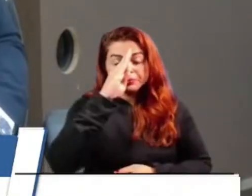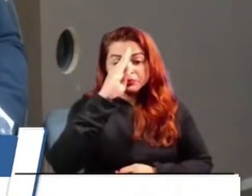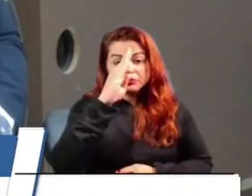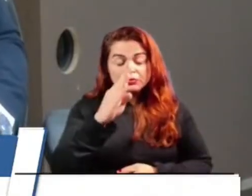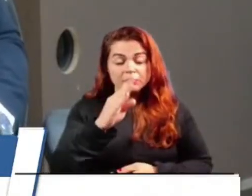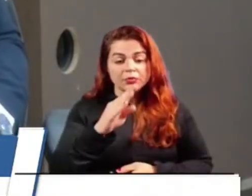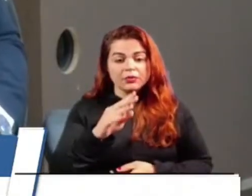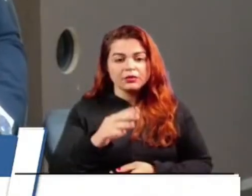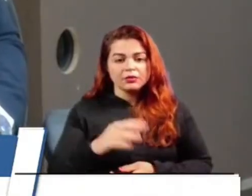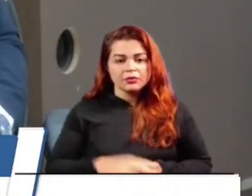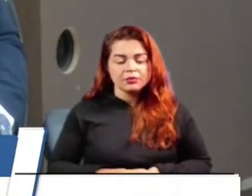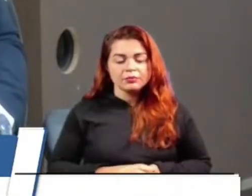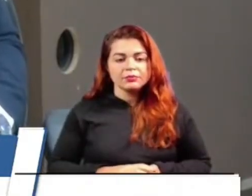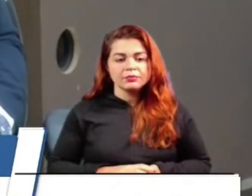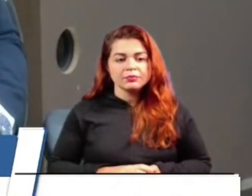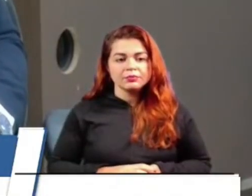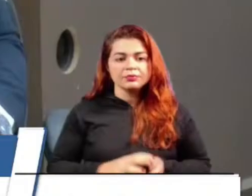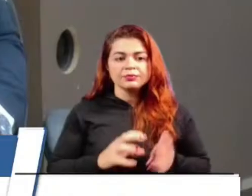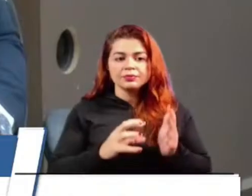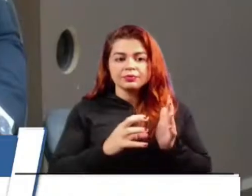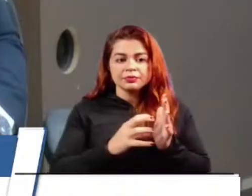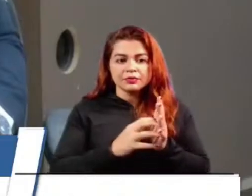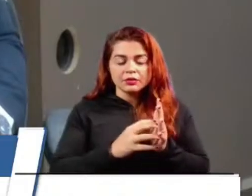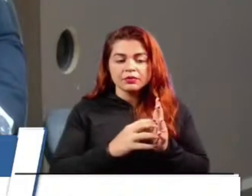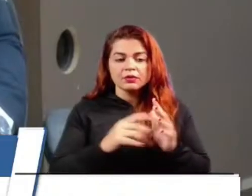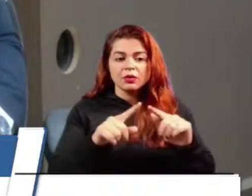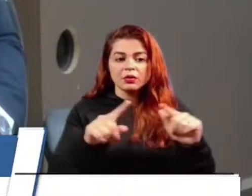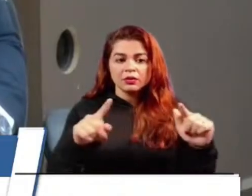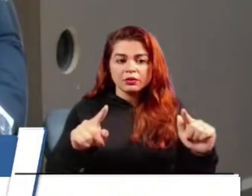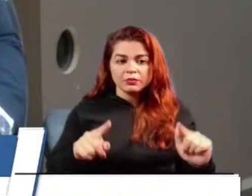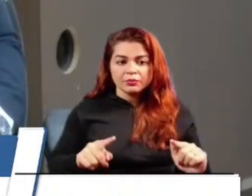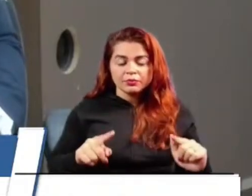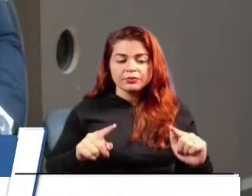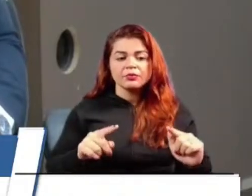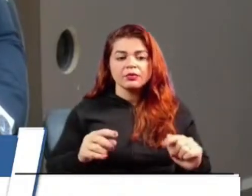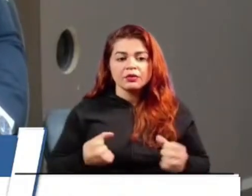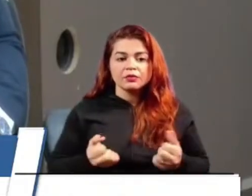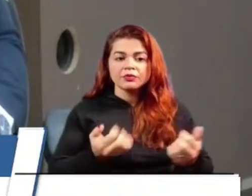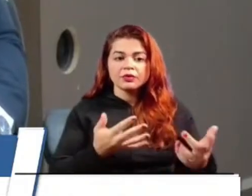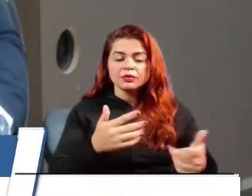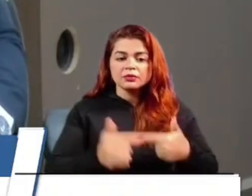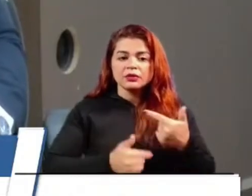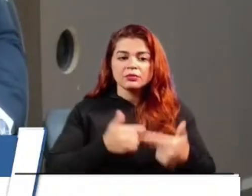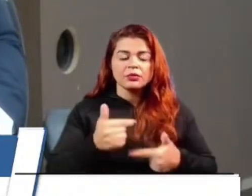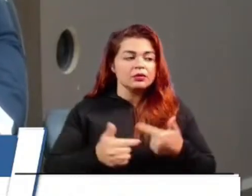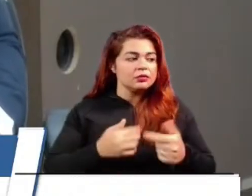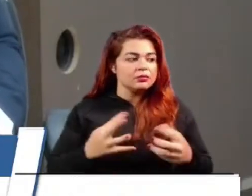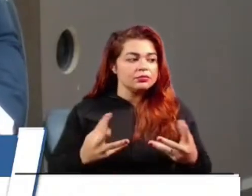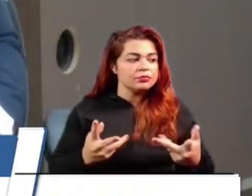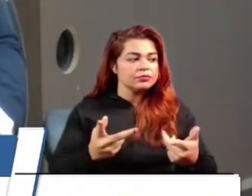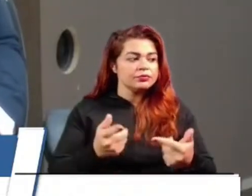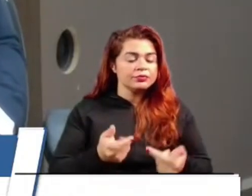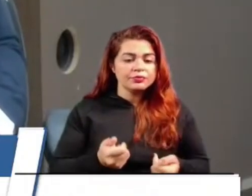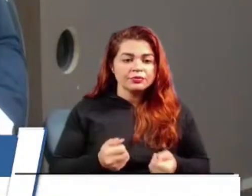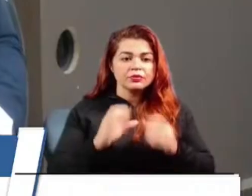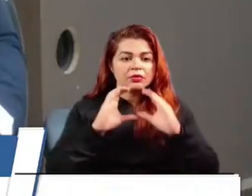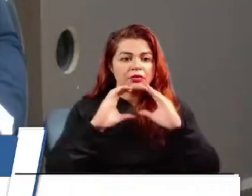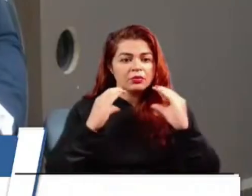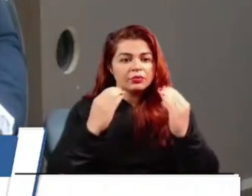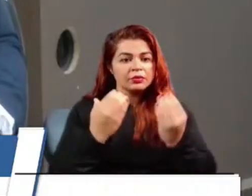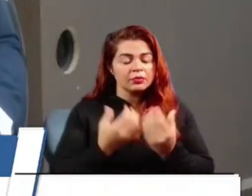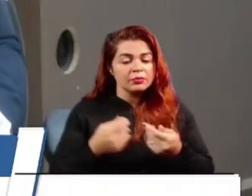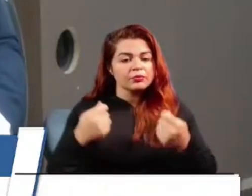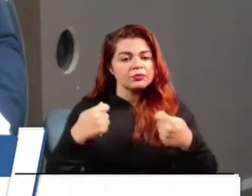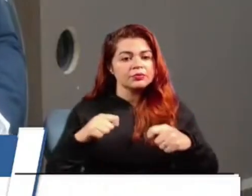presta um serviço de excelência para a comunidade, a gente tem que ouvir, né? E eu tenho